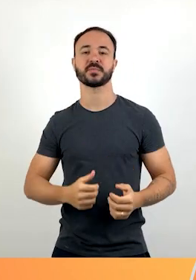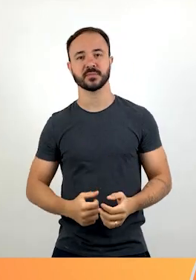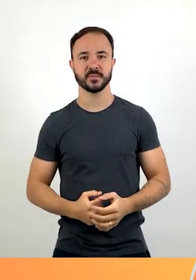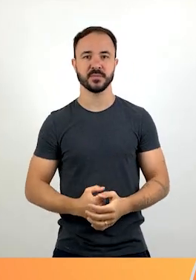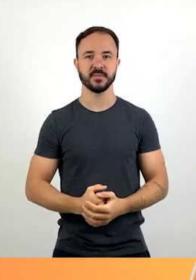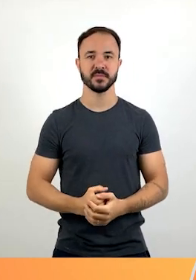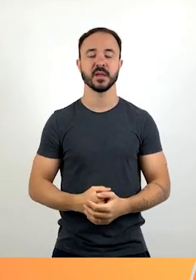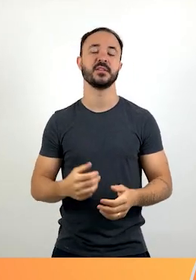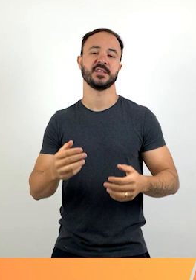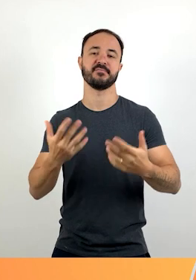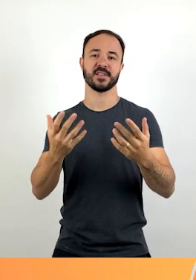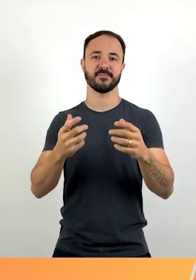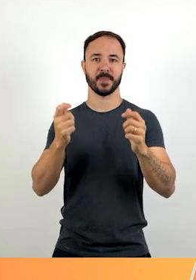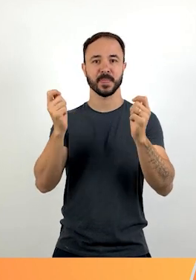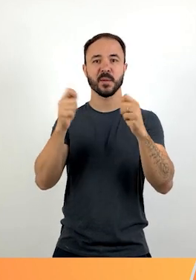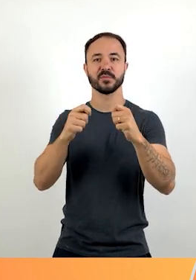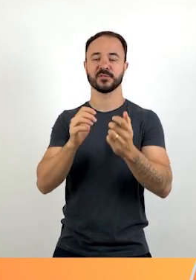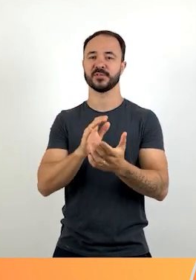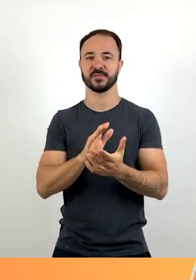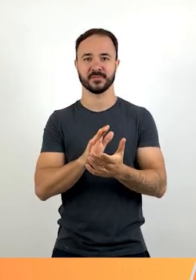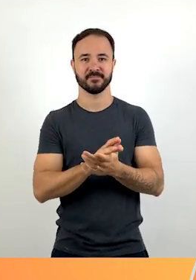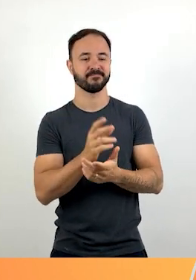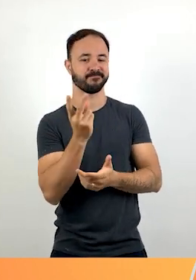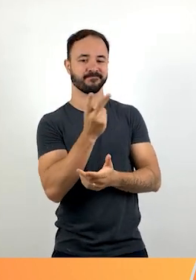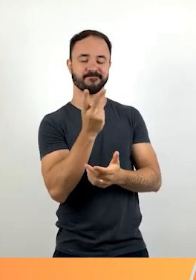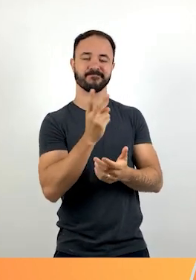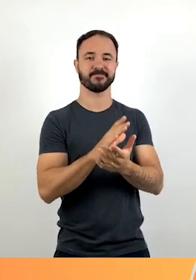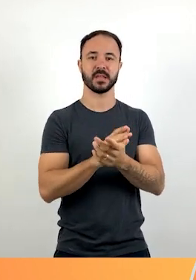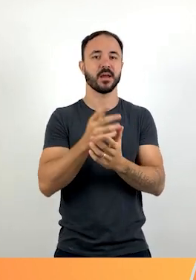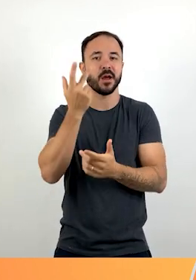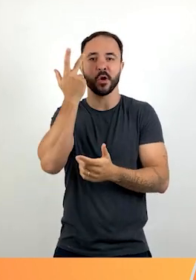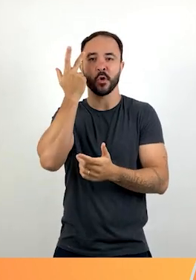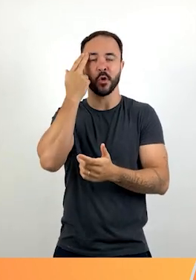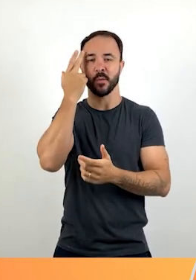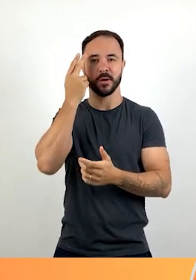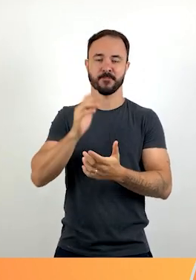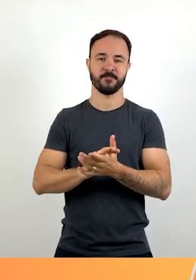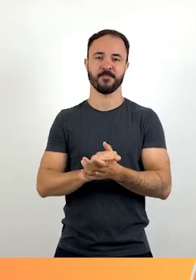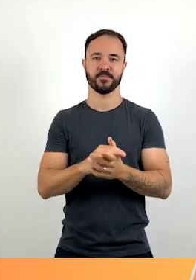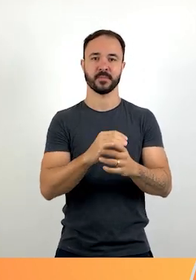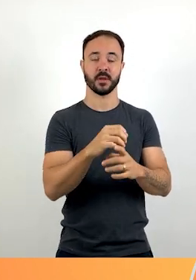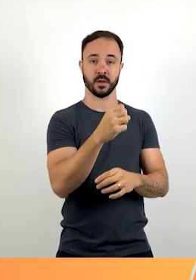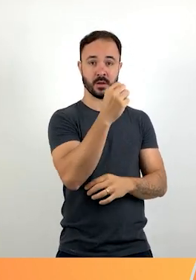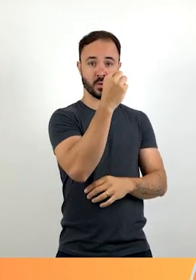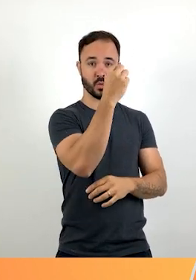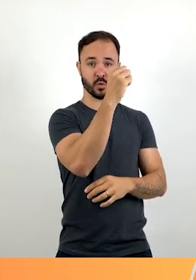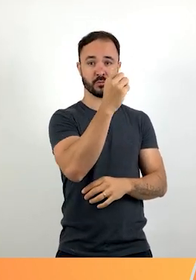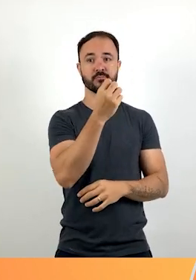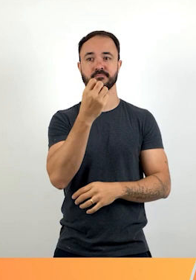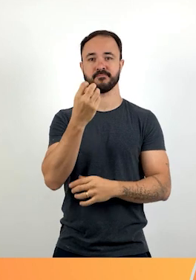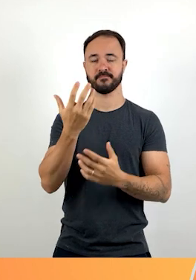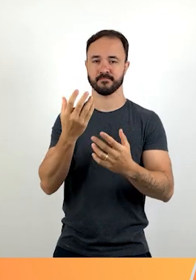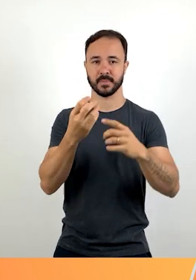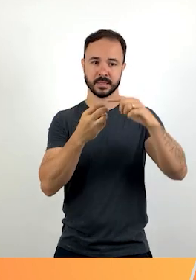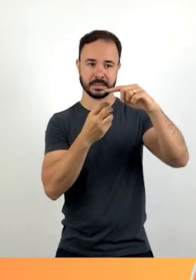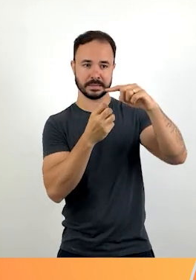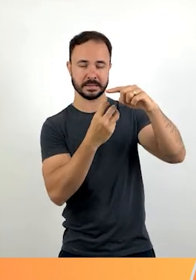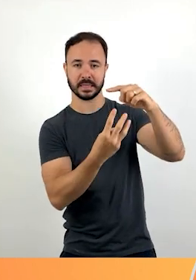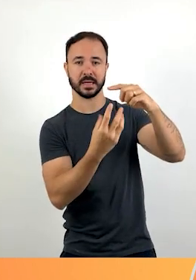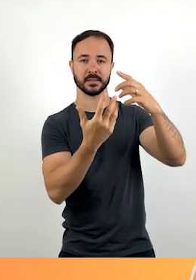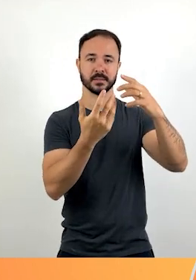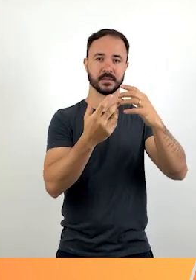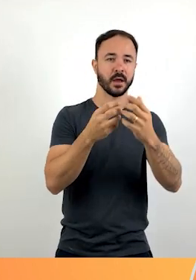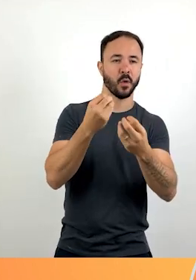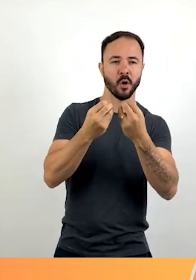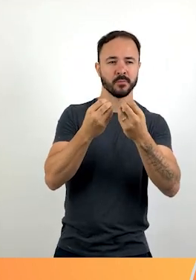você efetua as contas normalmente, né? 8 vezes 3, 24, e 3 vezes 4 é 12. E aí